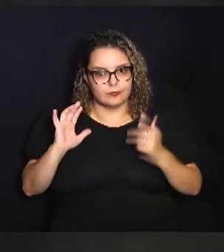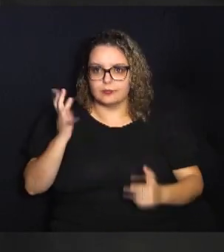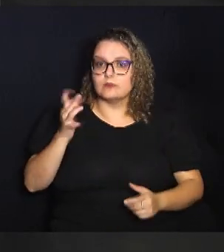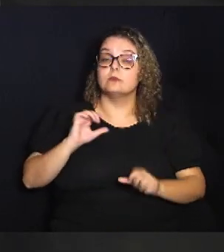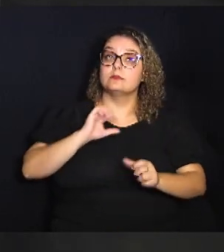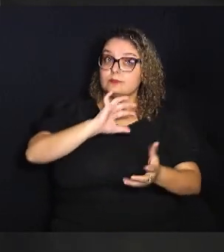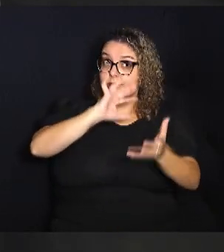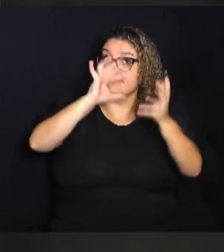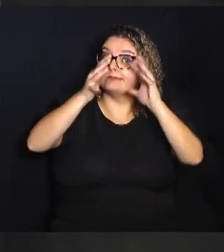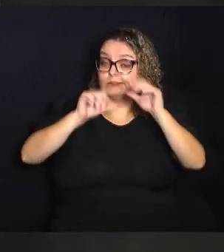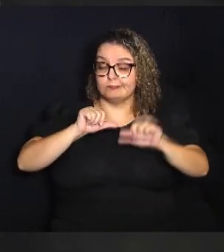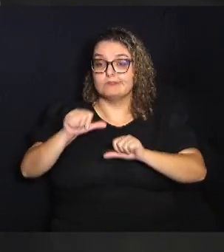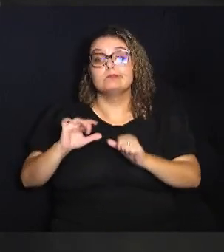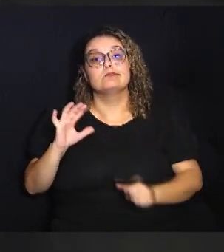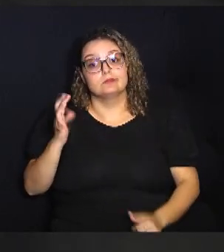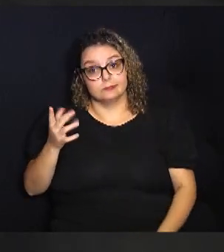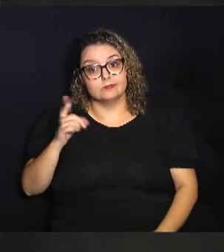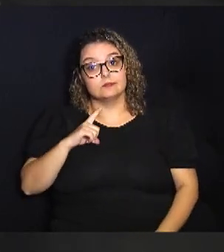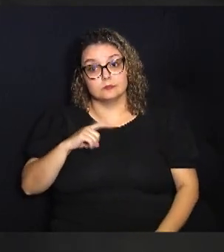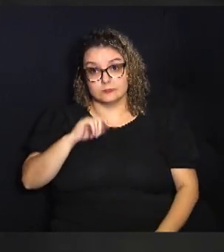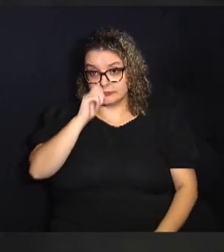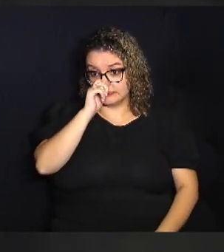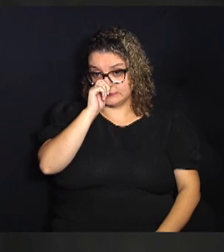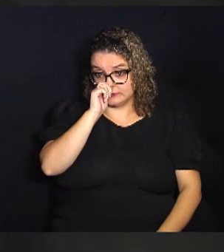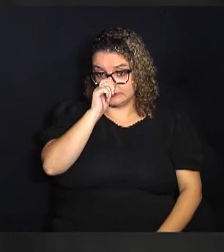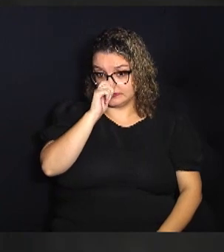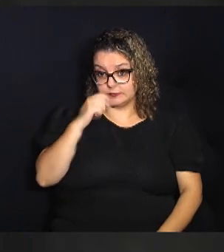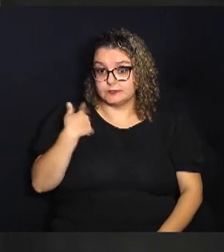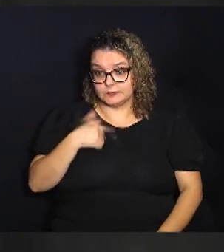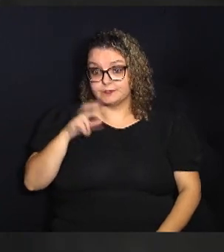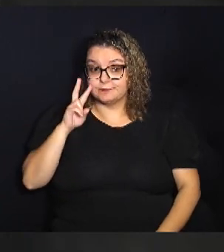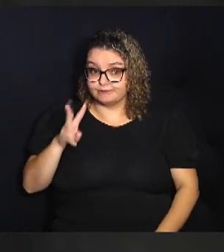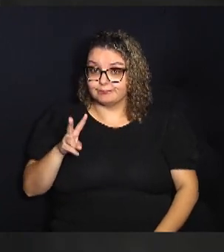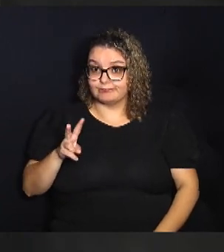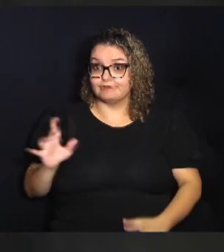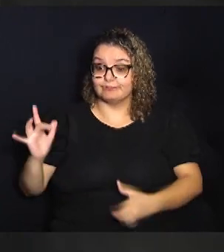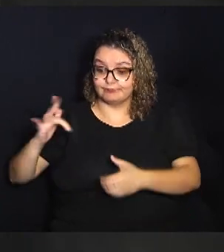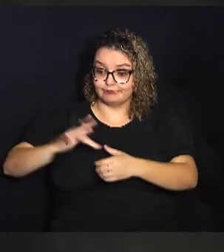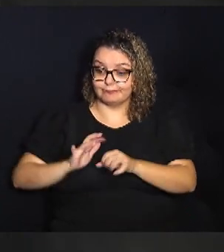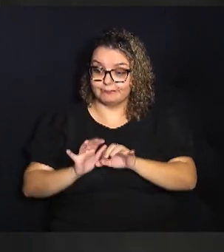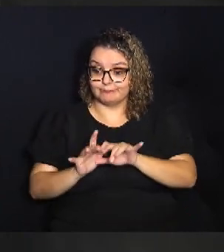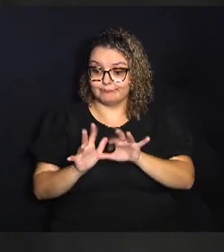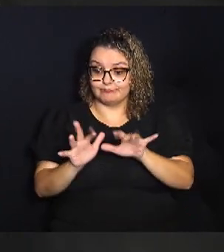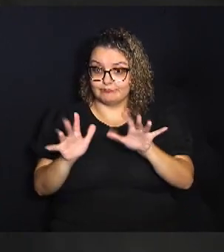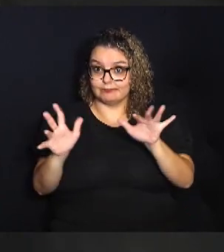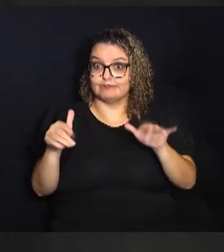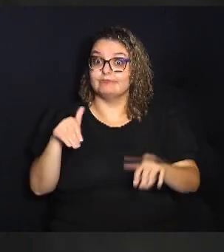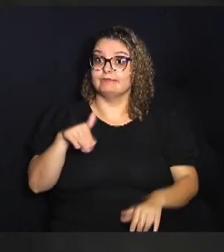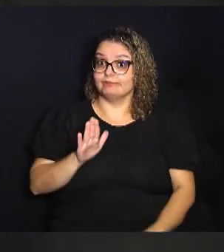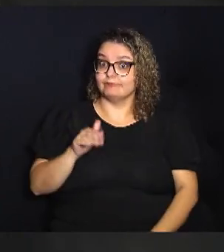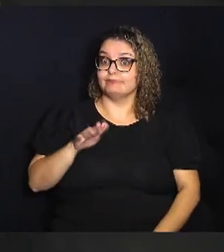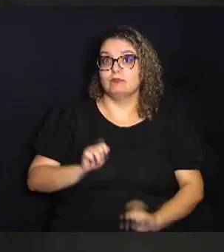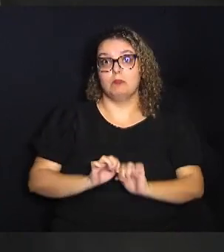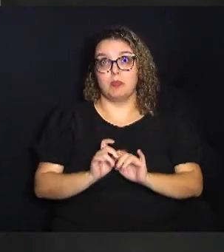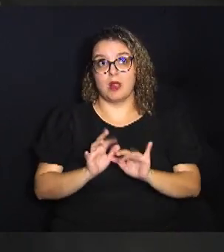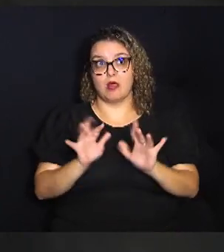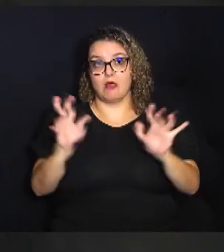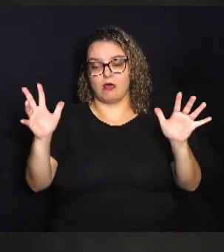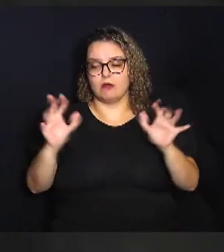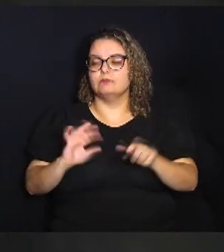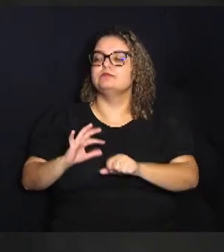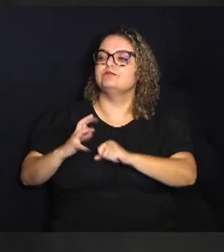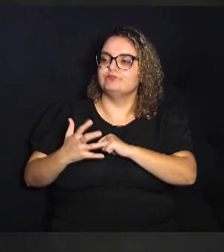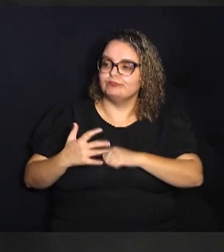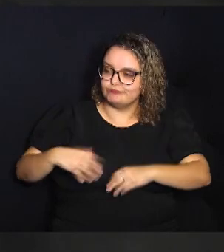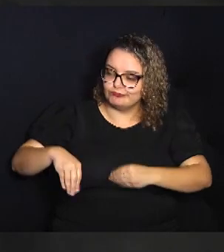mudança climática que está tendo, então nós estamos vendo que está proliferando cada vez mais. E nós temos o Covid também,